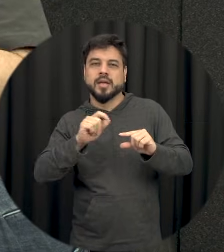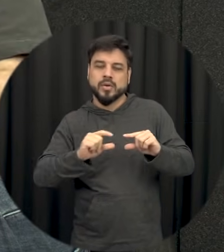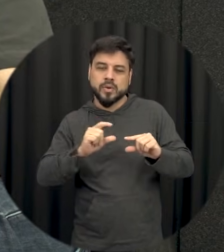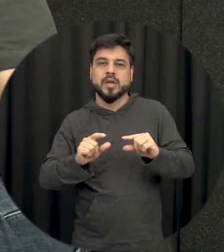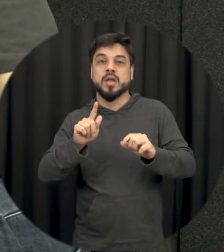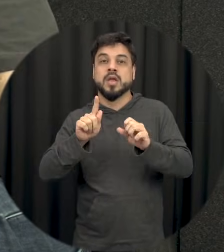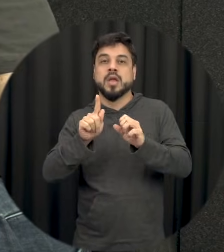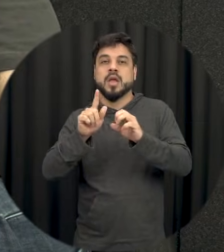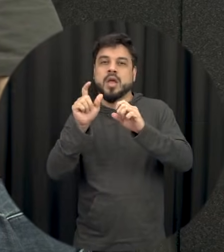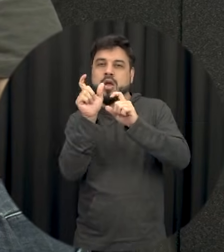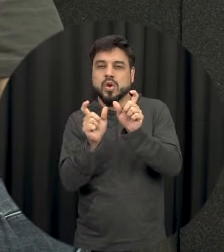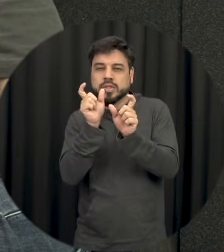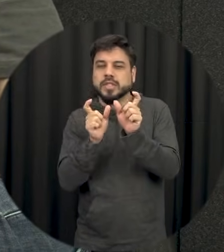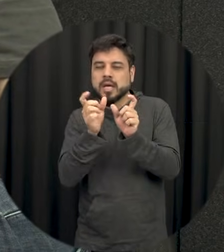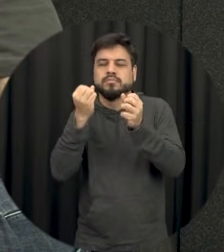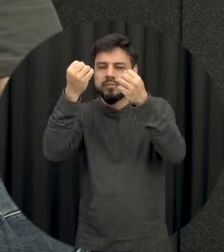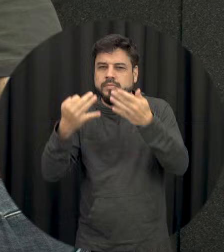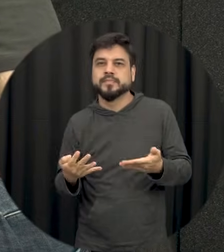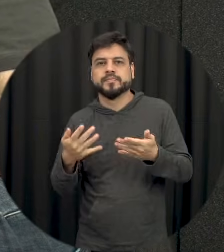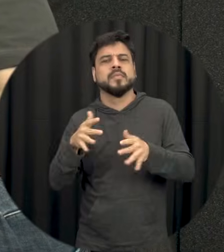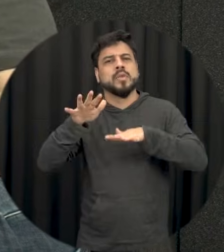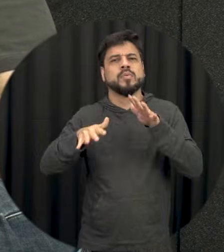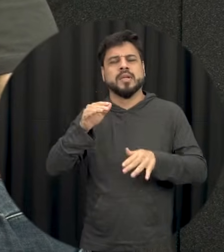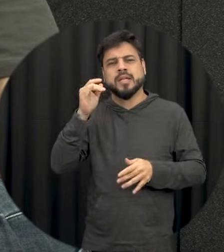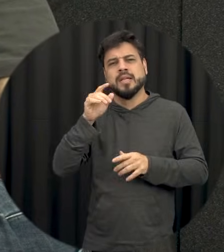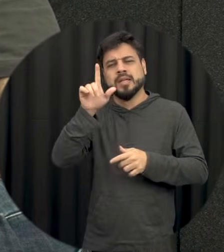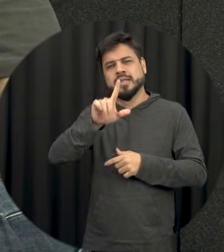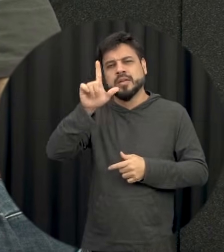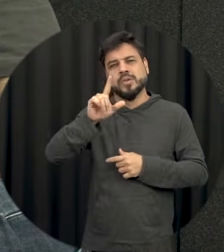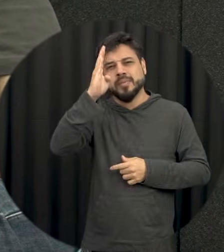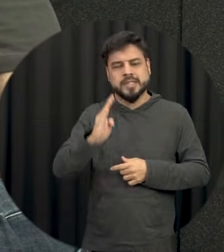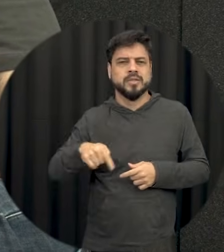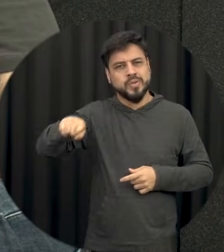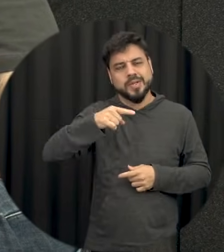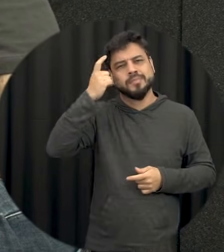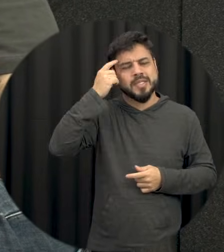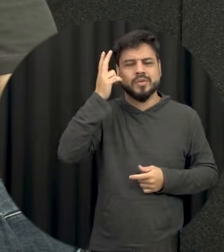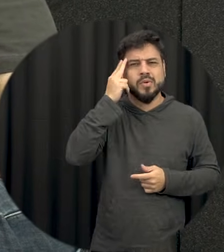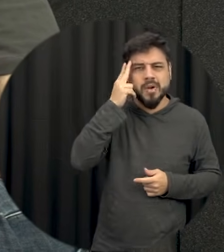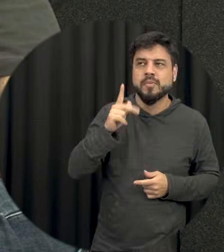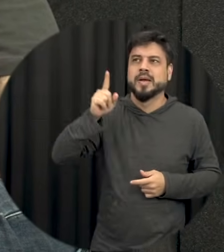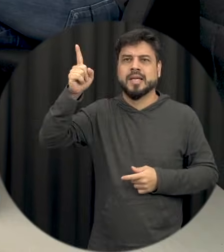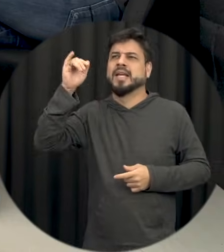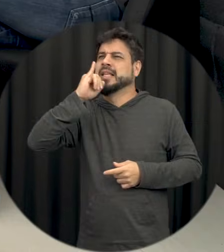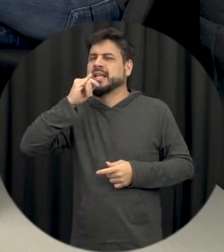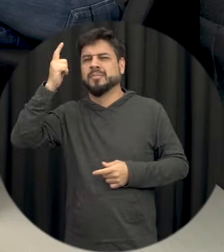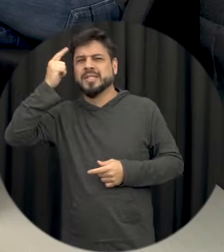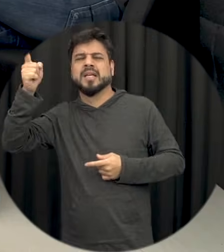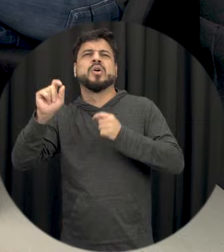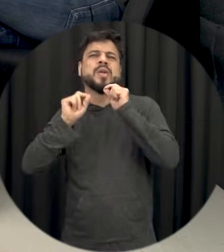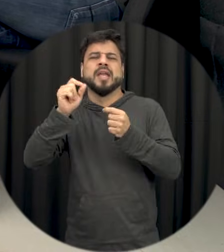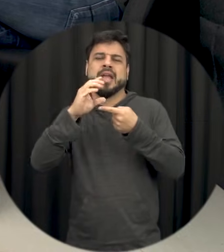para nós aqui parecem normais, mas para um leitor italiano que nunca pisou no Brasil, até saber o que é cachaça, o que